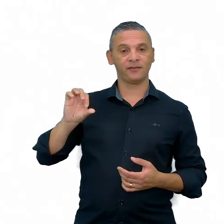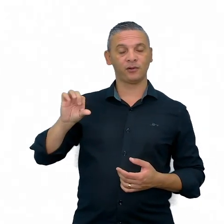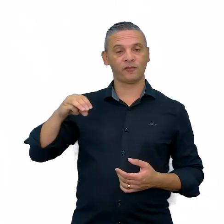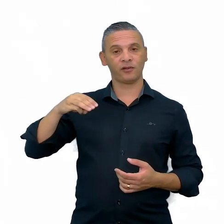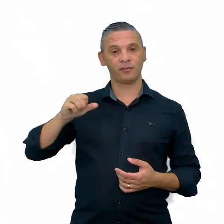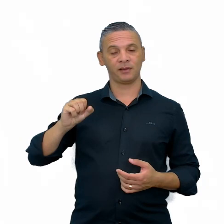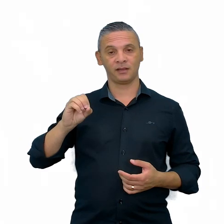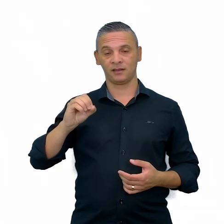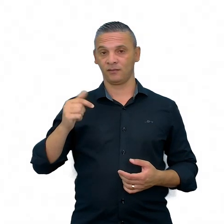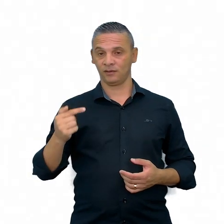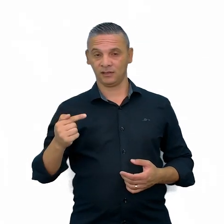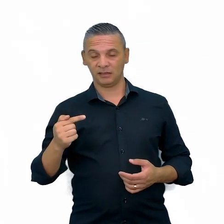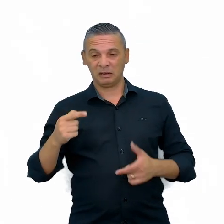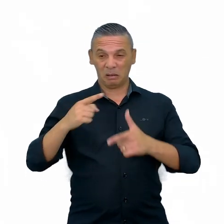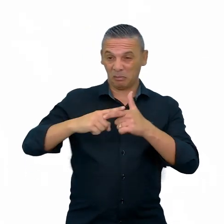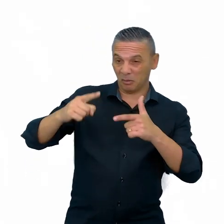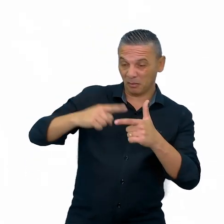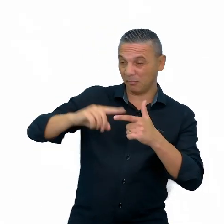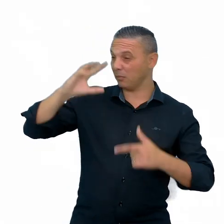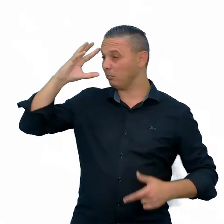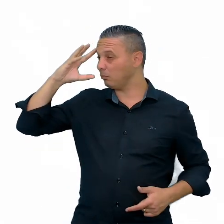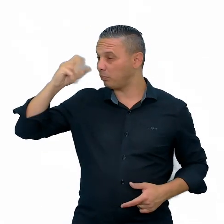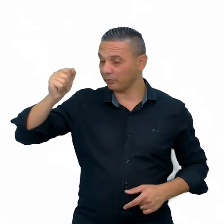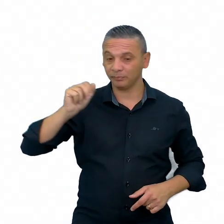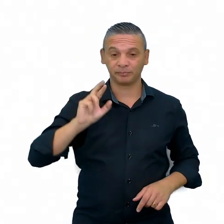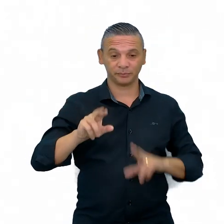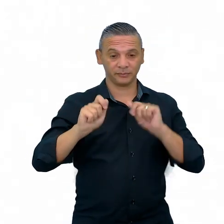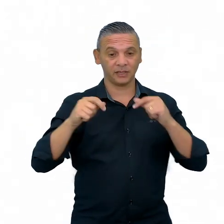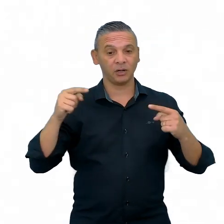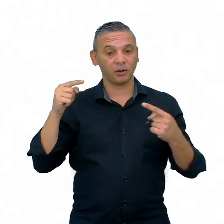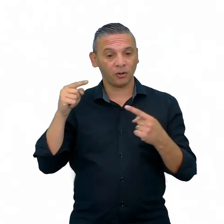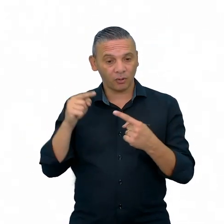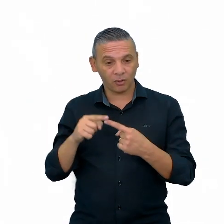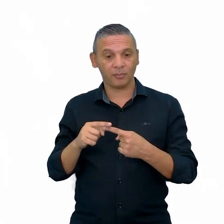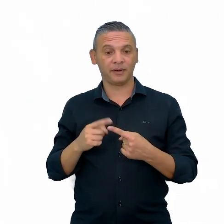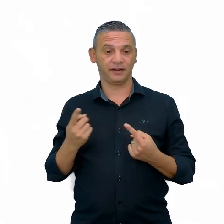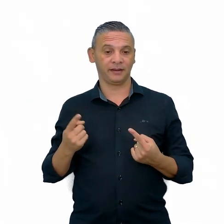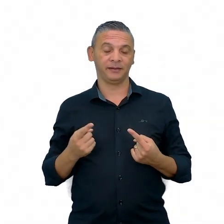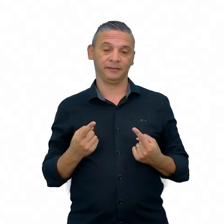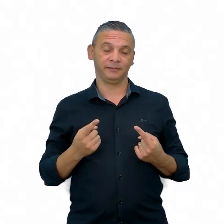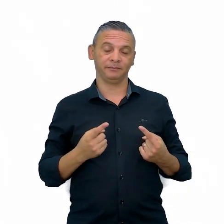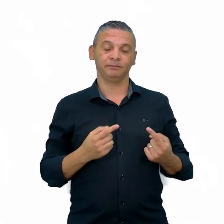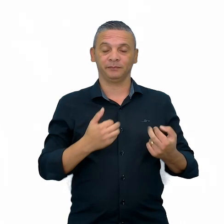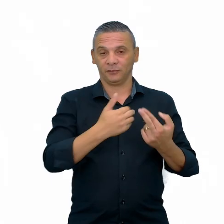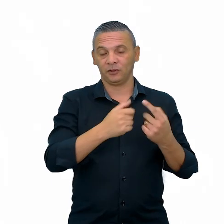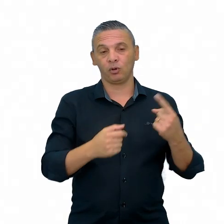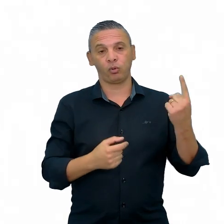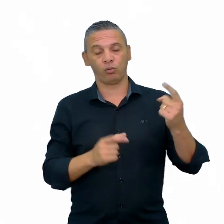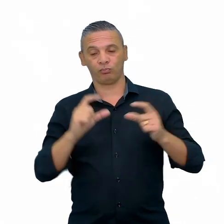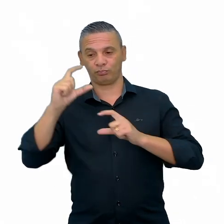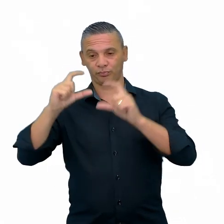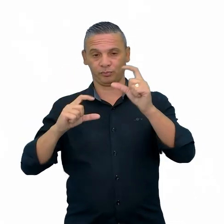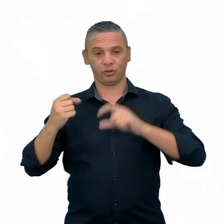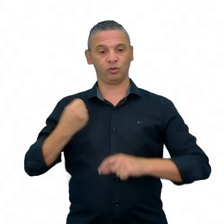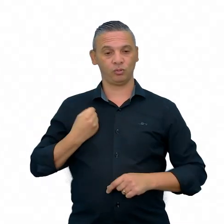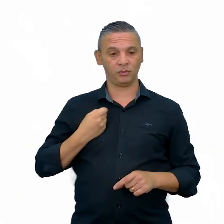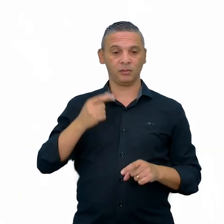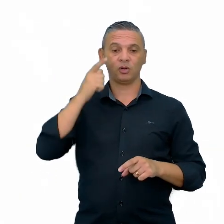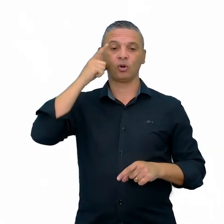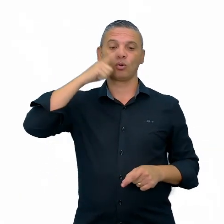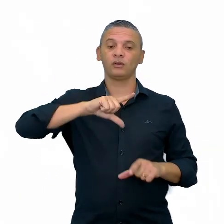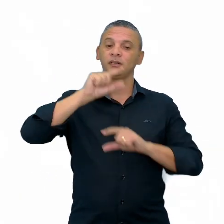EF09MA07, resolver situações e problemas que envolvam a razão entre 2 grandezas, né, e também a importância de